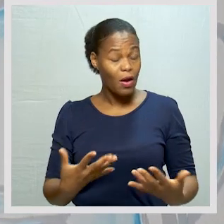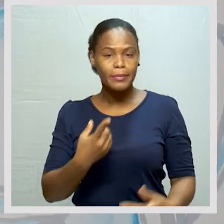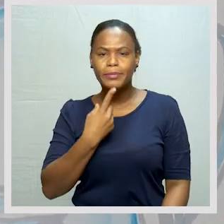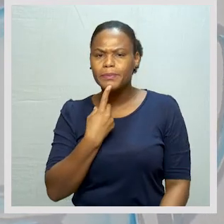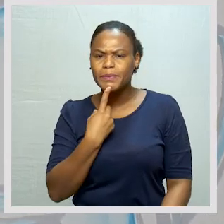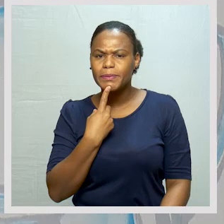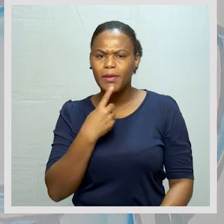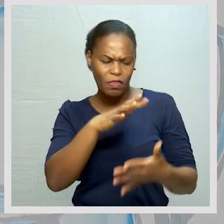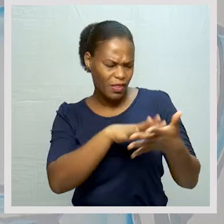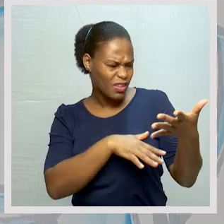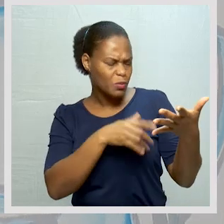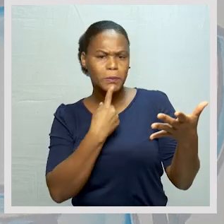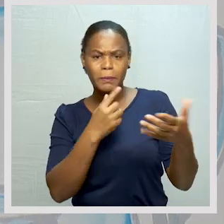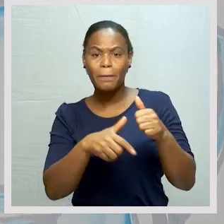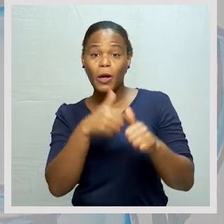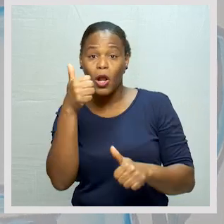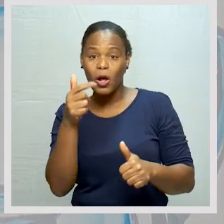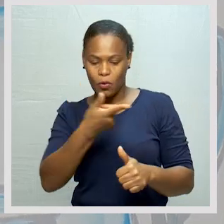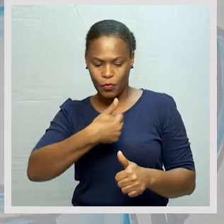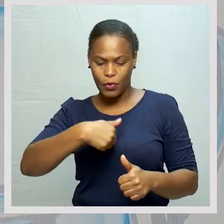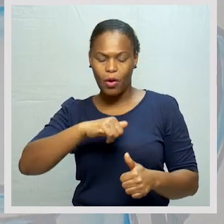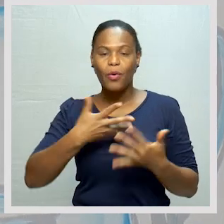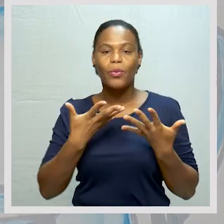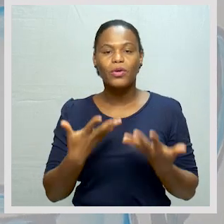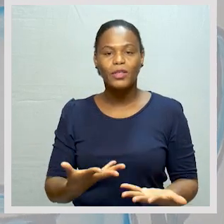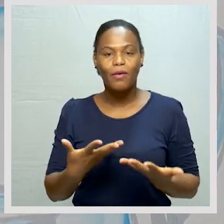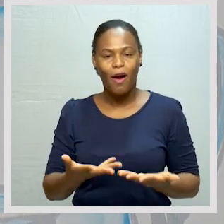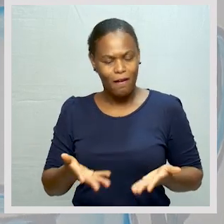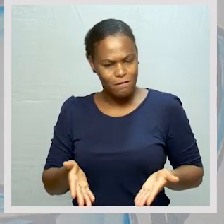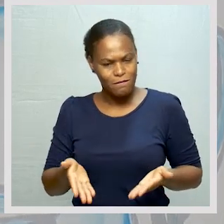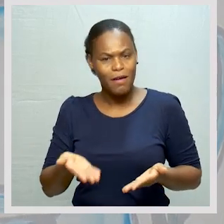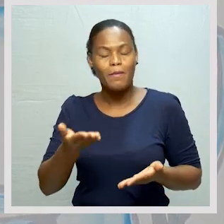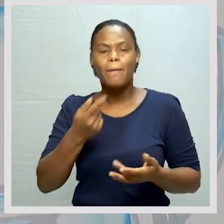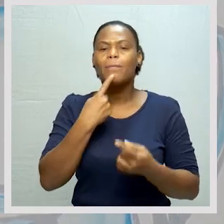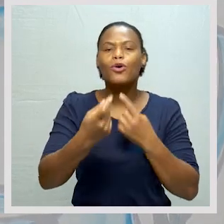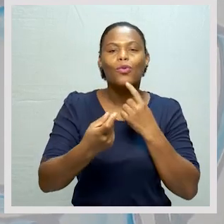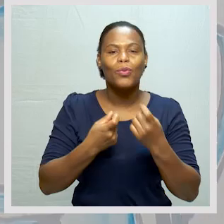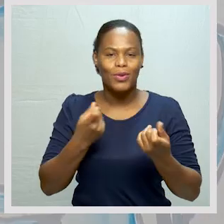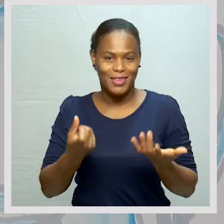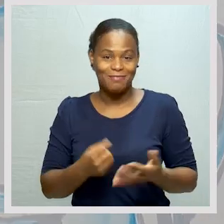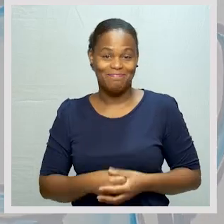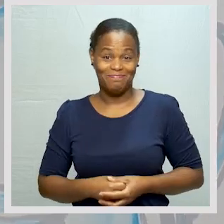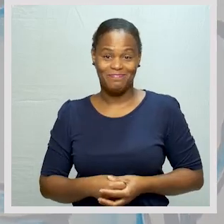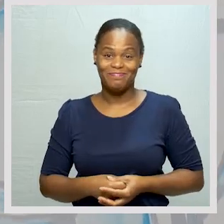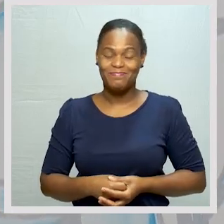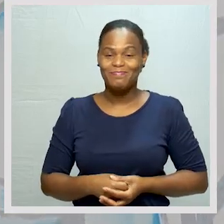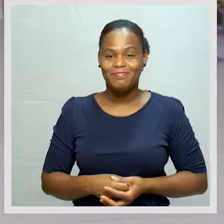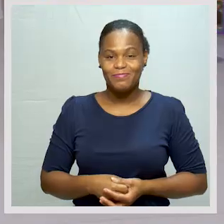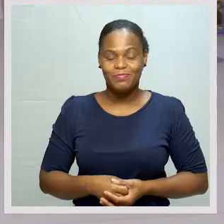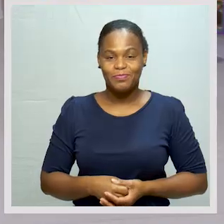para melhor compreendermos o texto, vamos agora às perguntas.